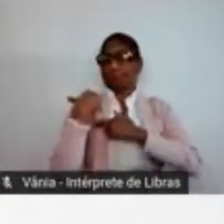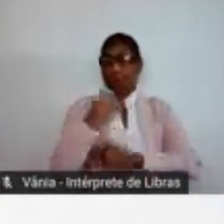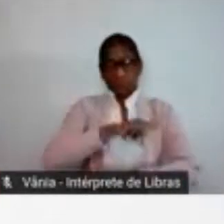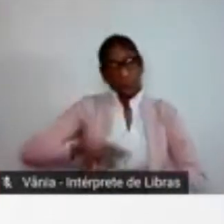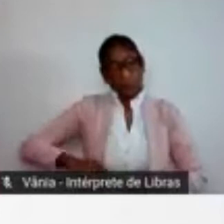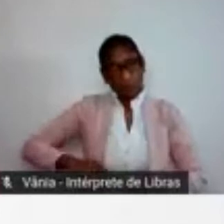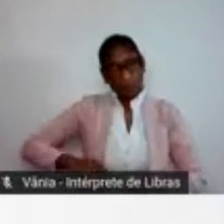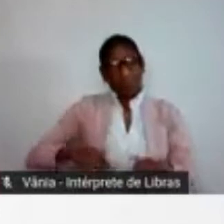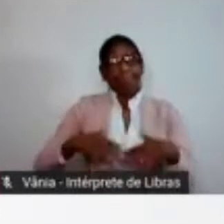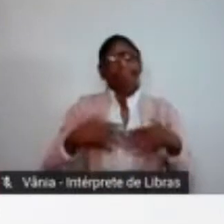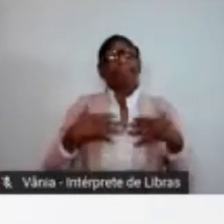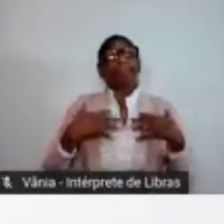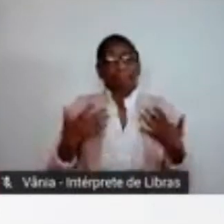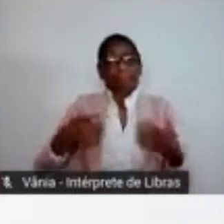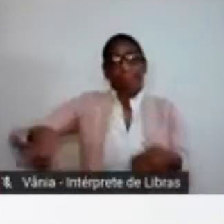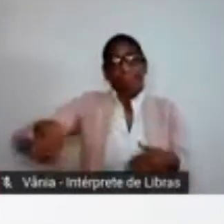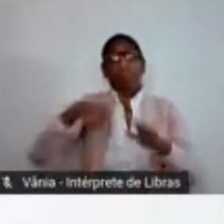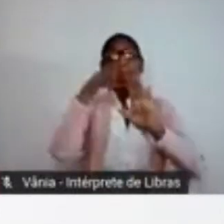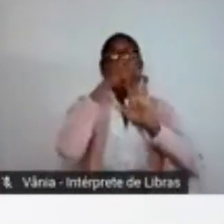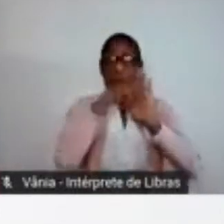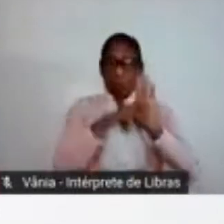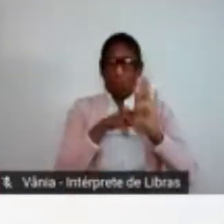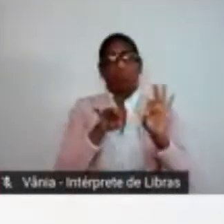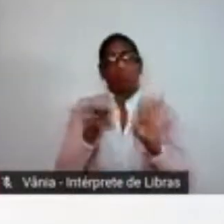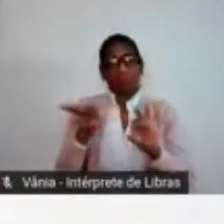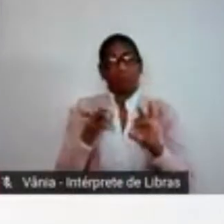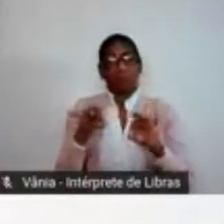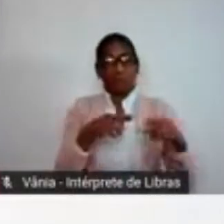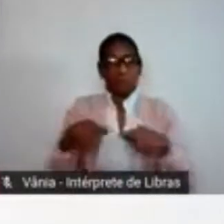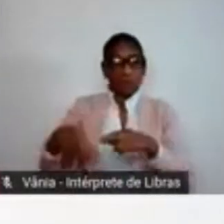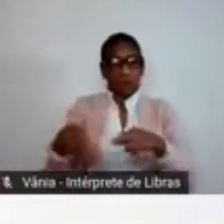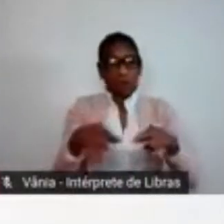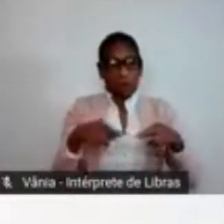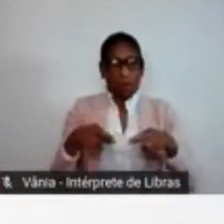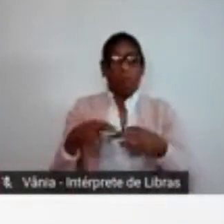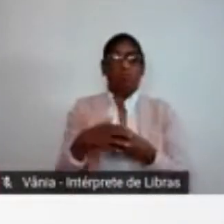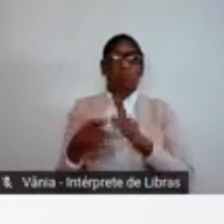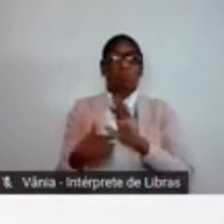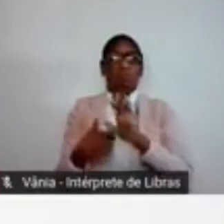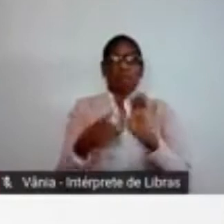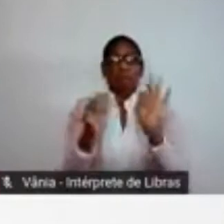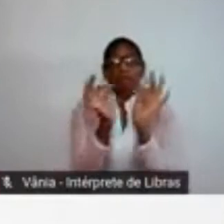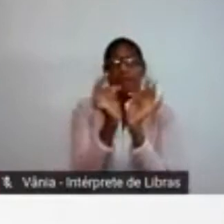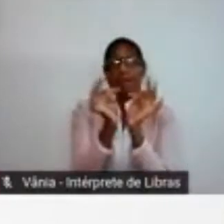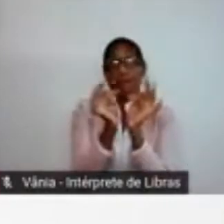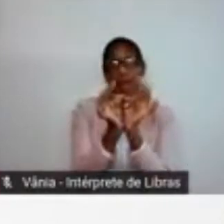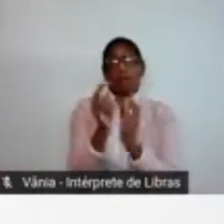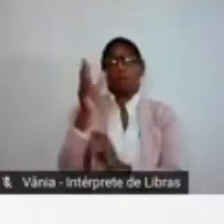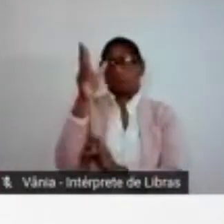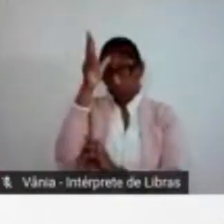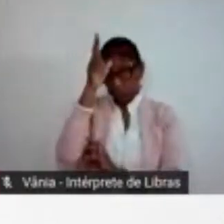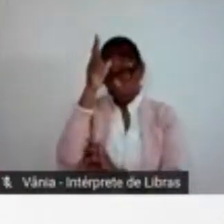Foram as primeiras a terem os seus protocolos regionais habilitados, que são as regiões de Taquara, Novo Hamburgo